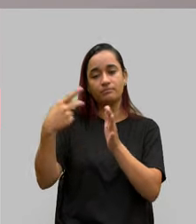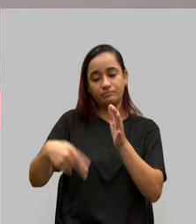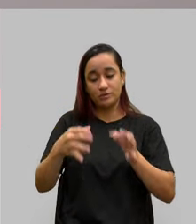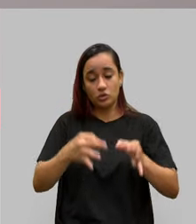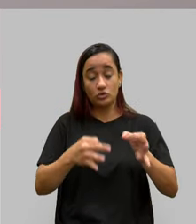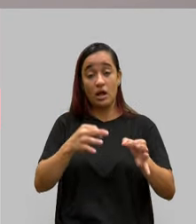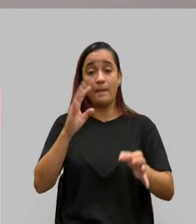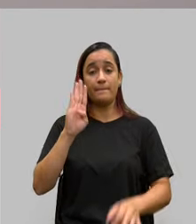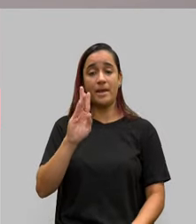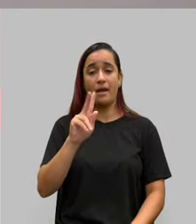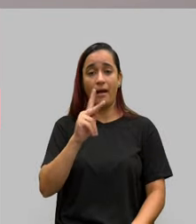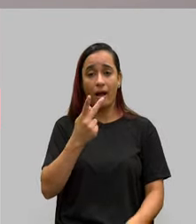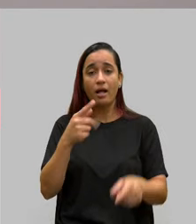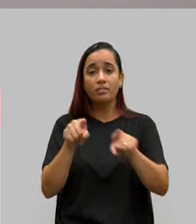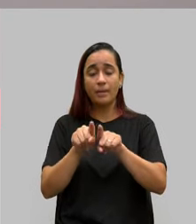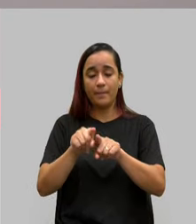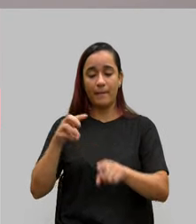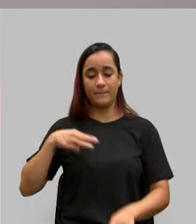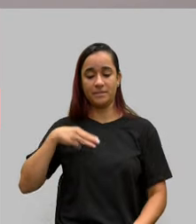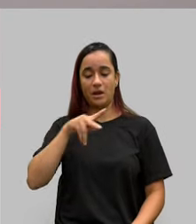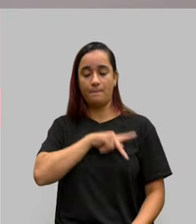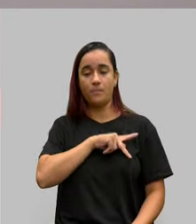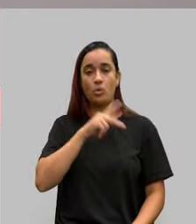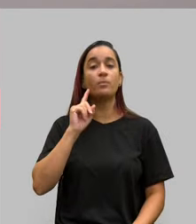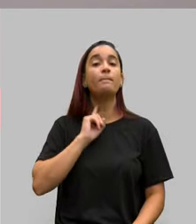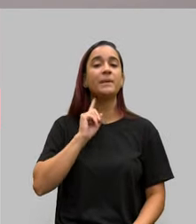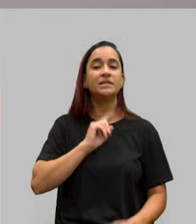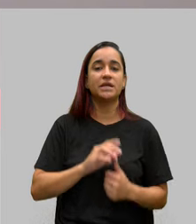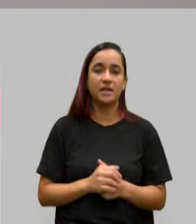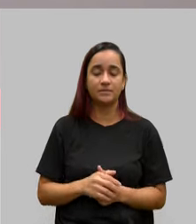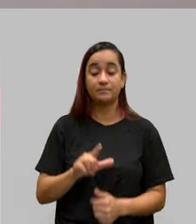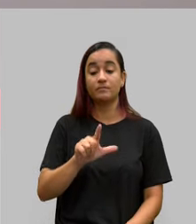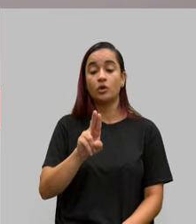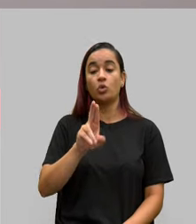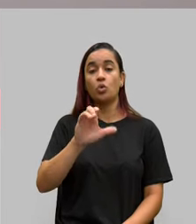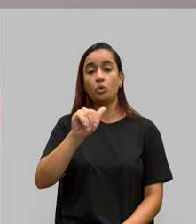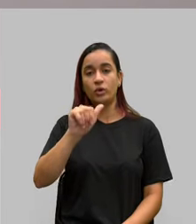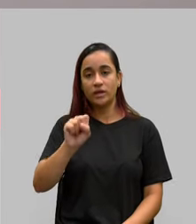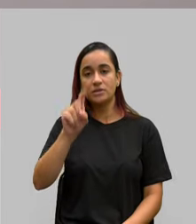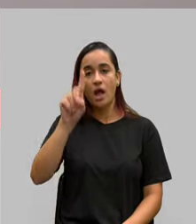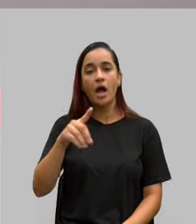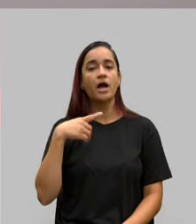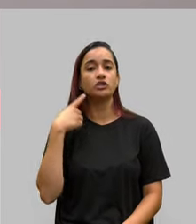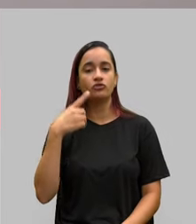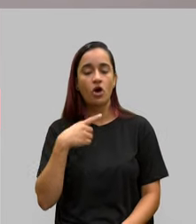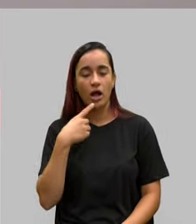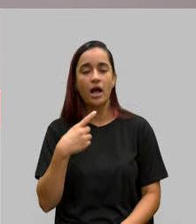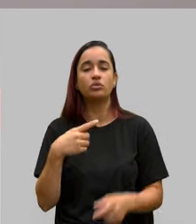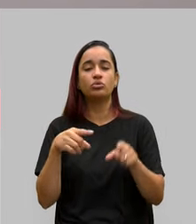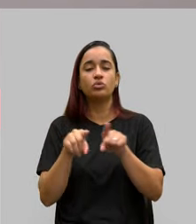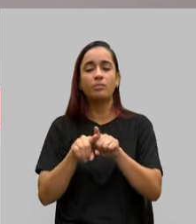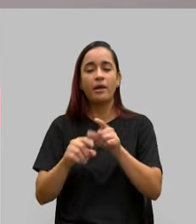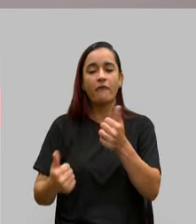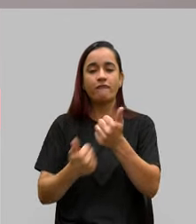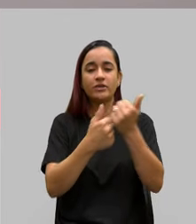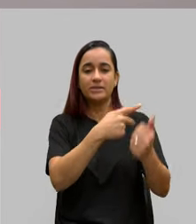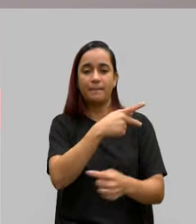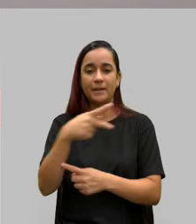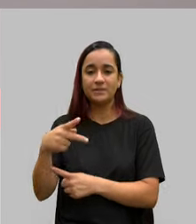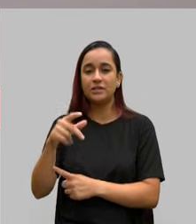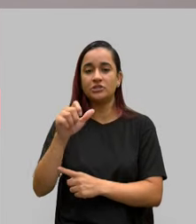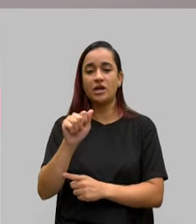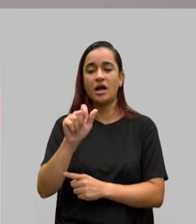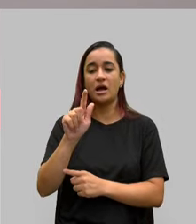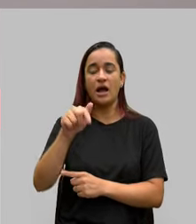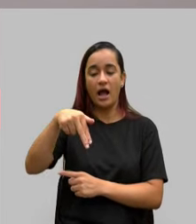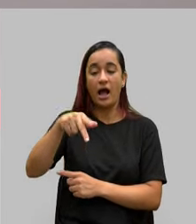Ministério Público de Minas Gerais Lucas candine Soares advogado e vice-presidente do Angatu Associação de